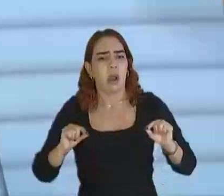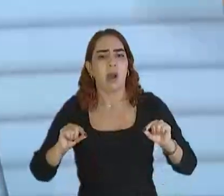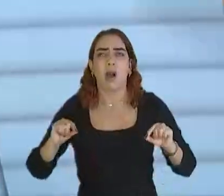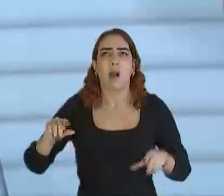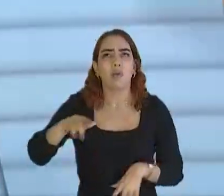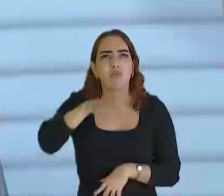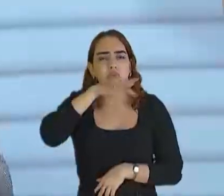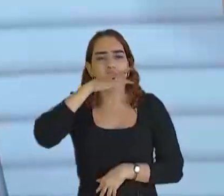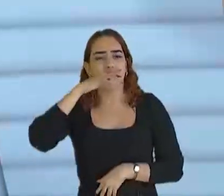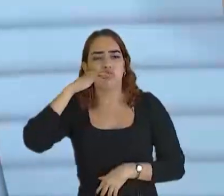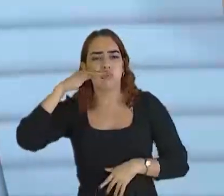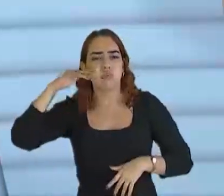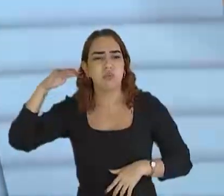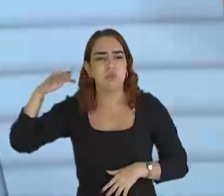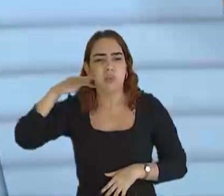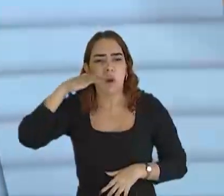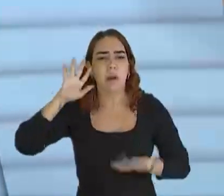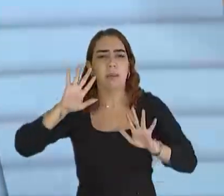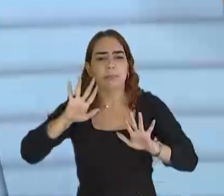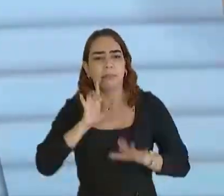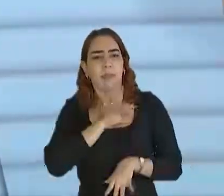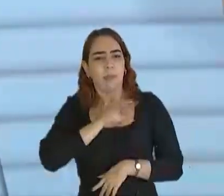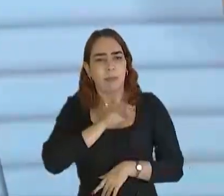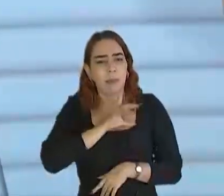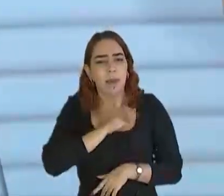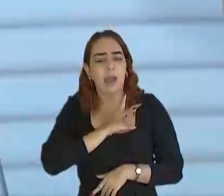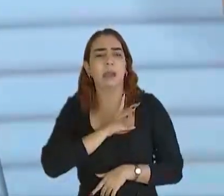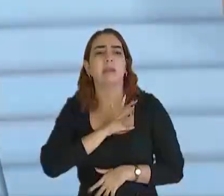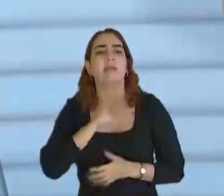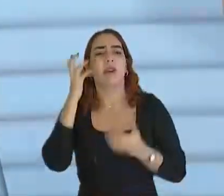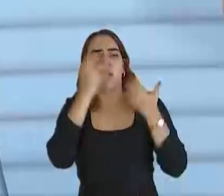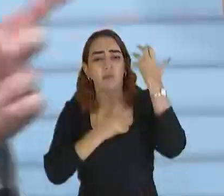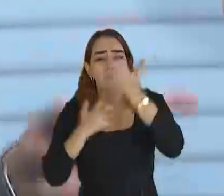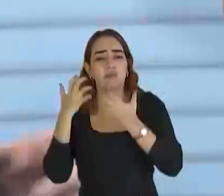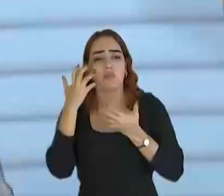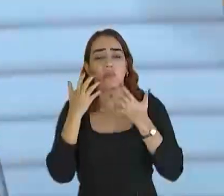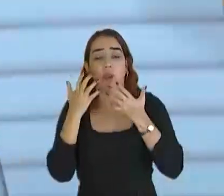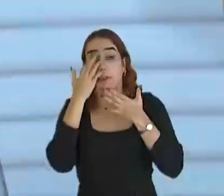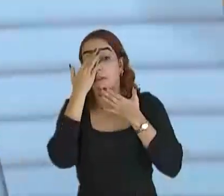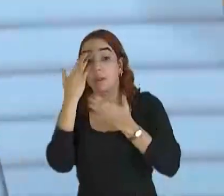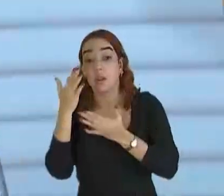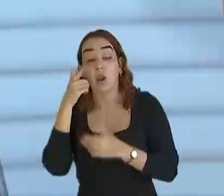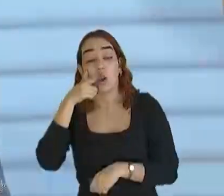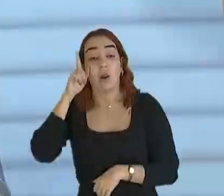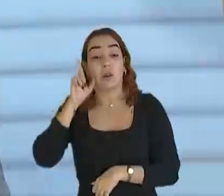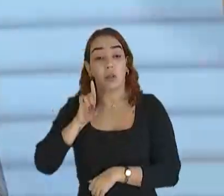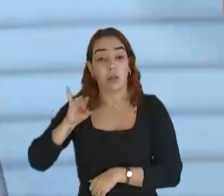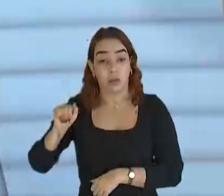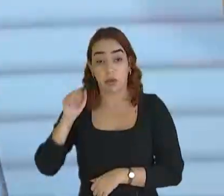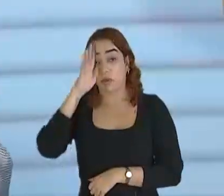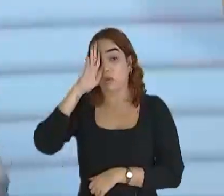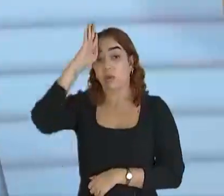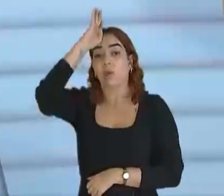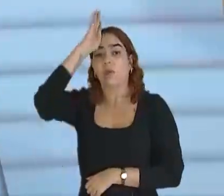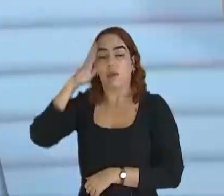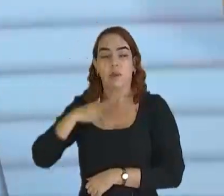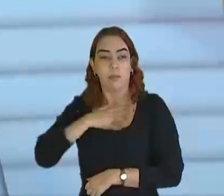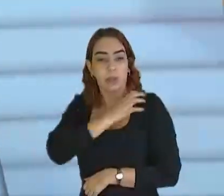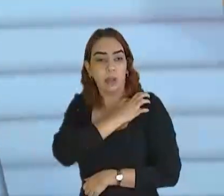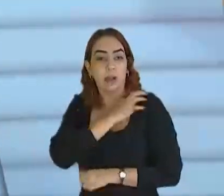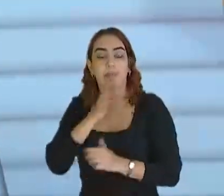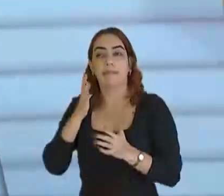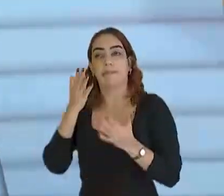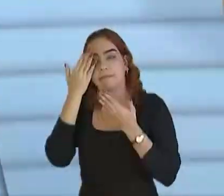fumaça, e todos nós ficamos em pânico. Então, eu quero agradecer de público aos bombeiros. Ontem foi o Dia do Bombeiro. Dia do Bombeiro, exatamente. Então, eu quero agradecer